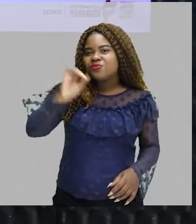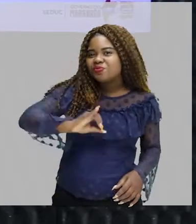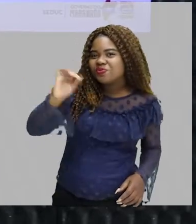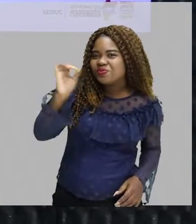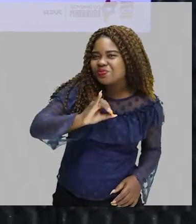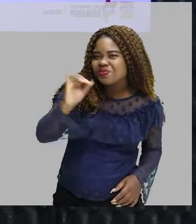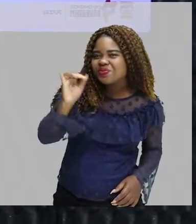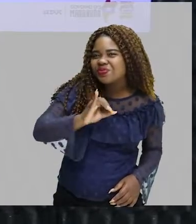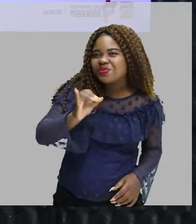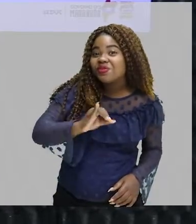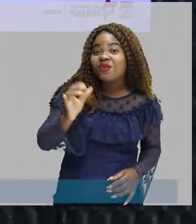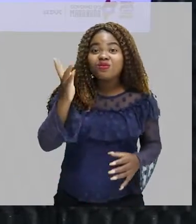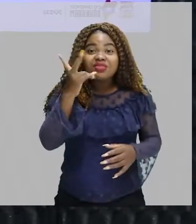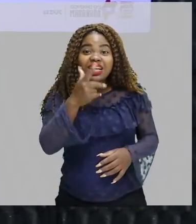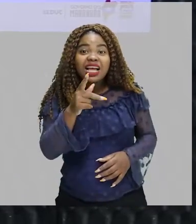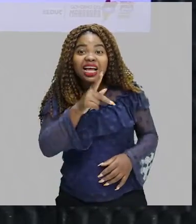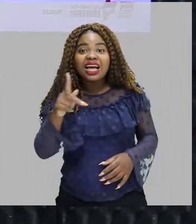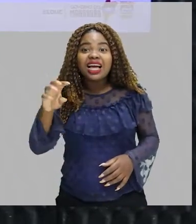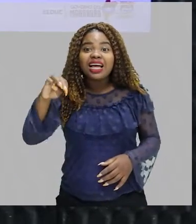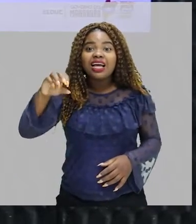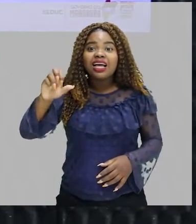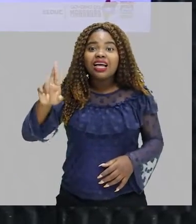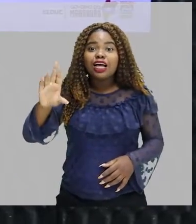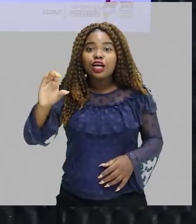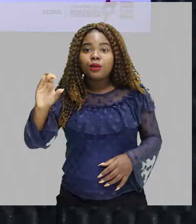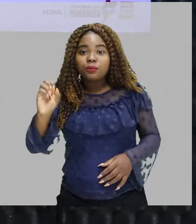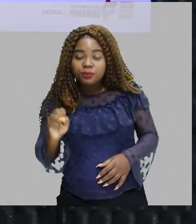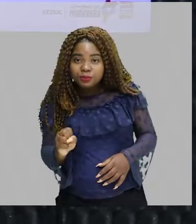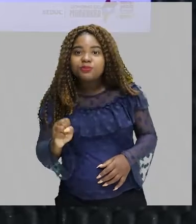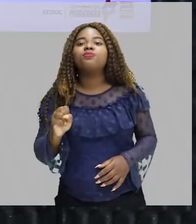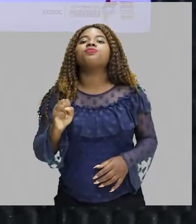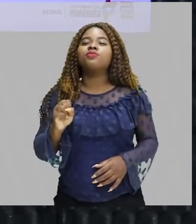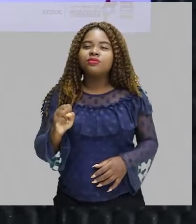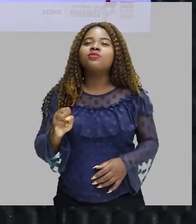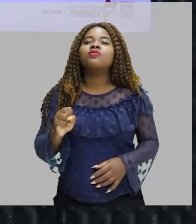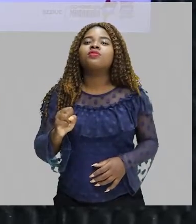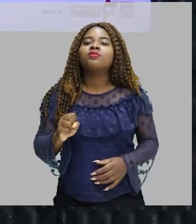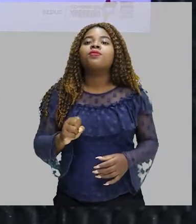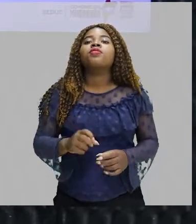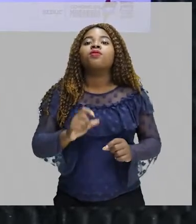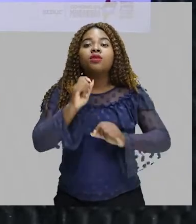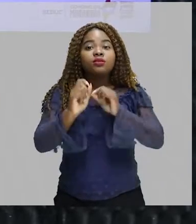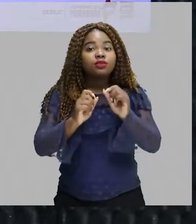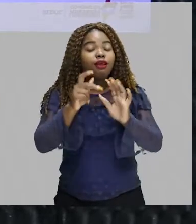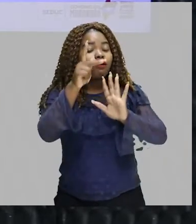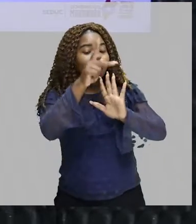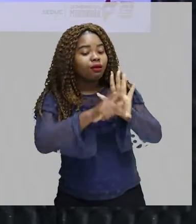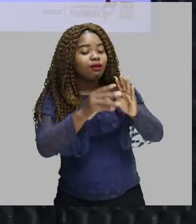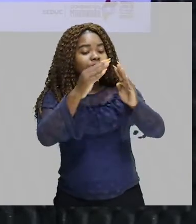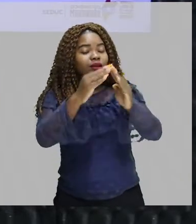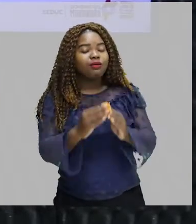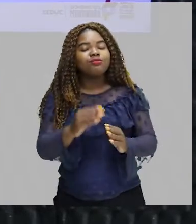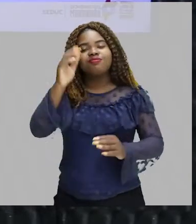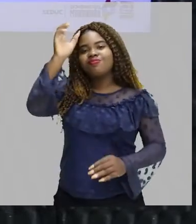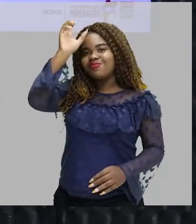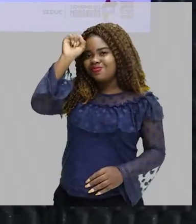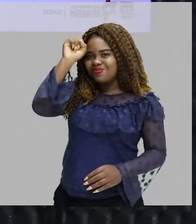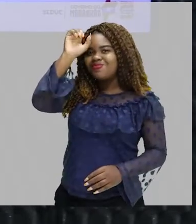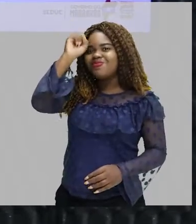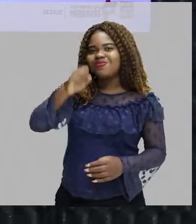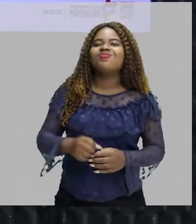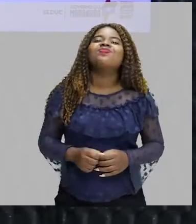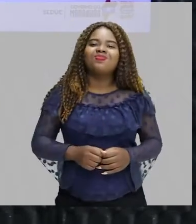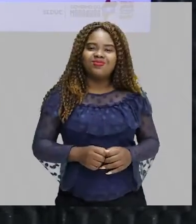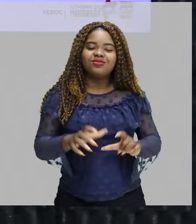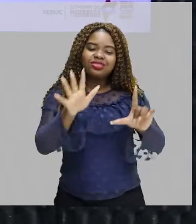Fala, galerinha bonita! Professor Marcos Cunha na área para mais um projeto nosso Fique em Casa Aprendendo da